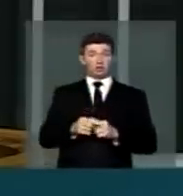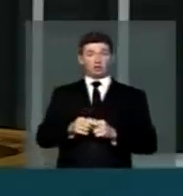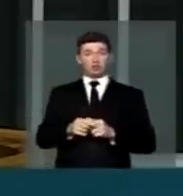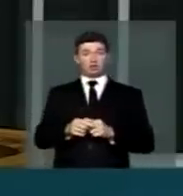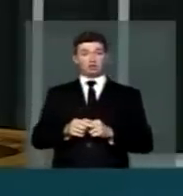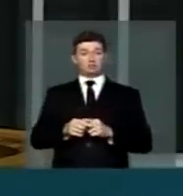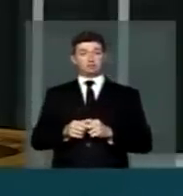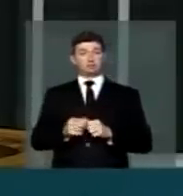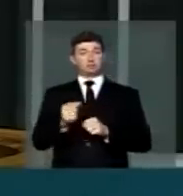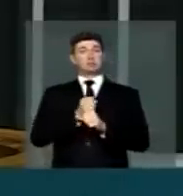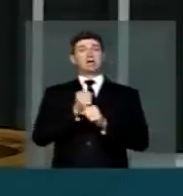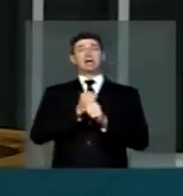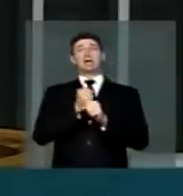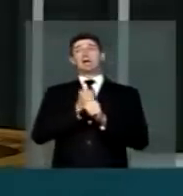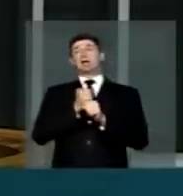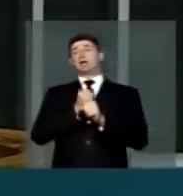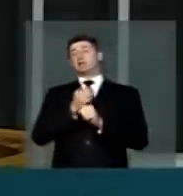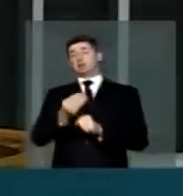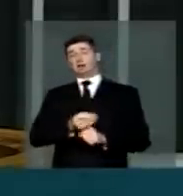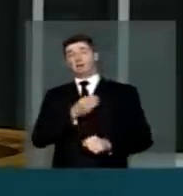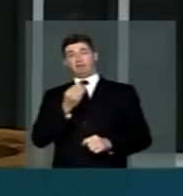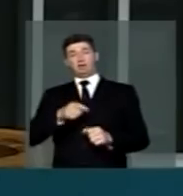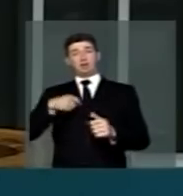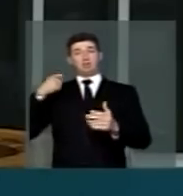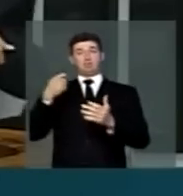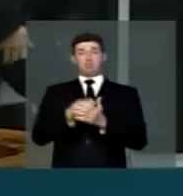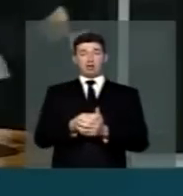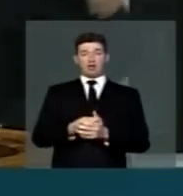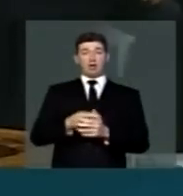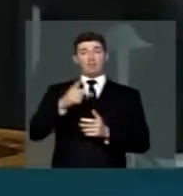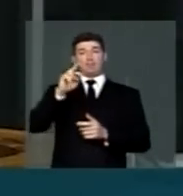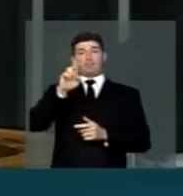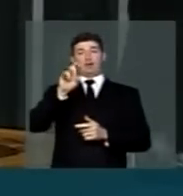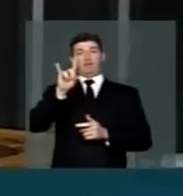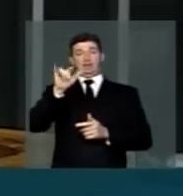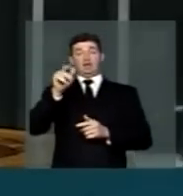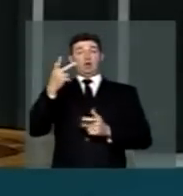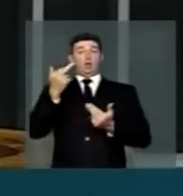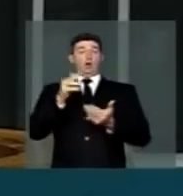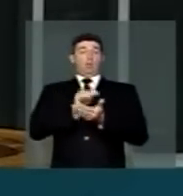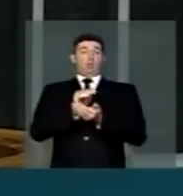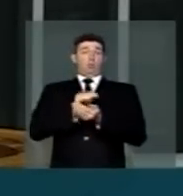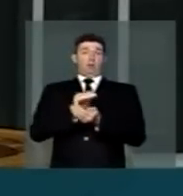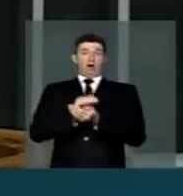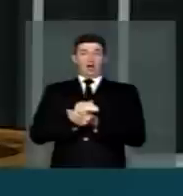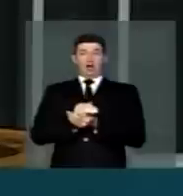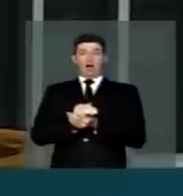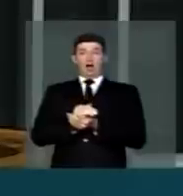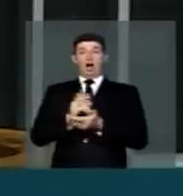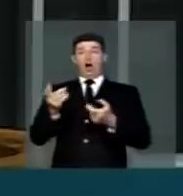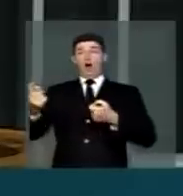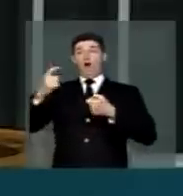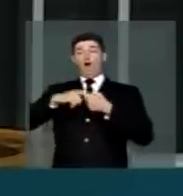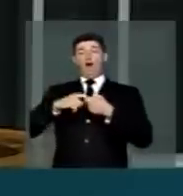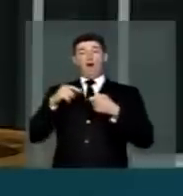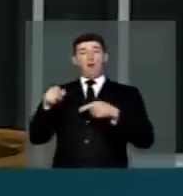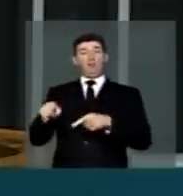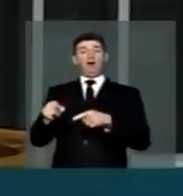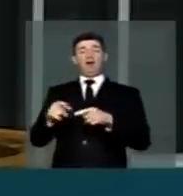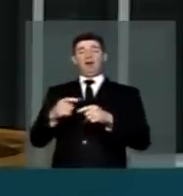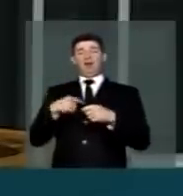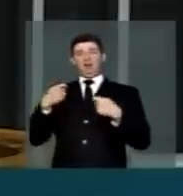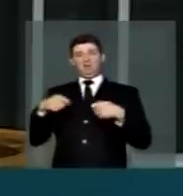durante todos os anos da sua vida ele colaborou com a Previdência como se fosse uma poupança e que seria devolvido quando